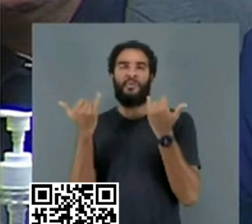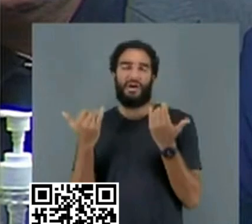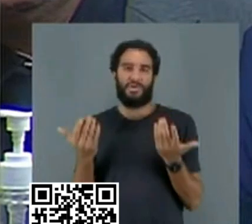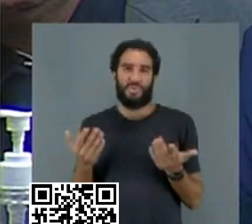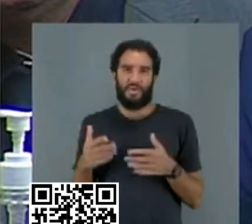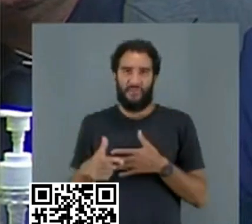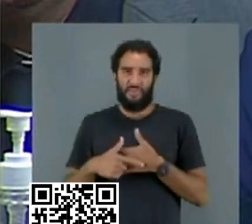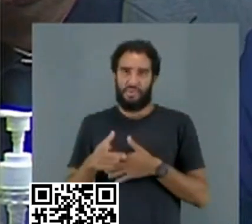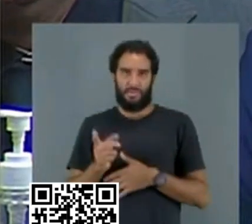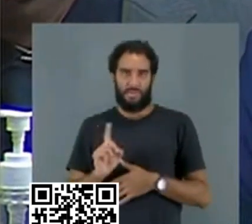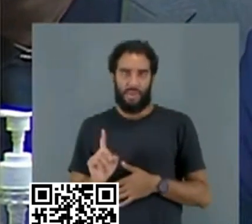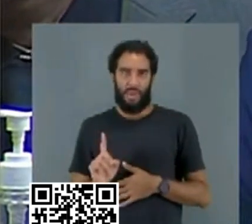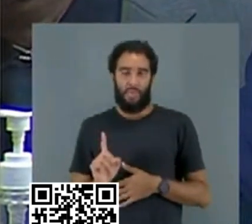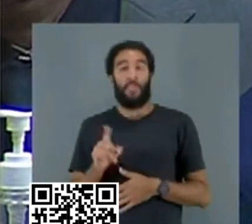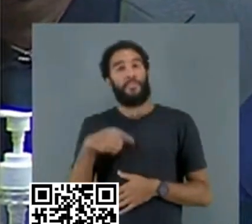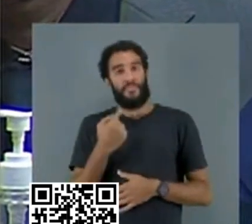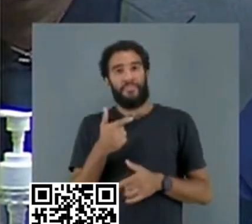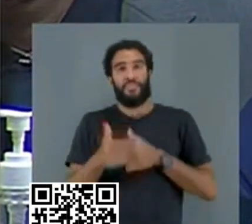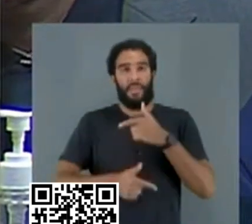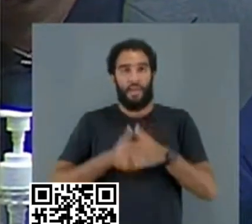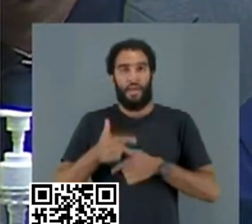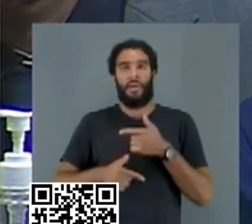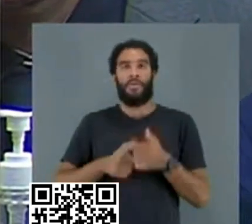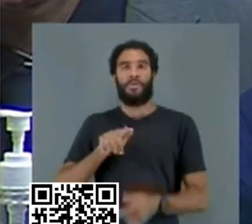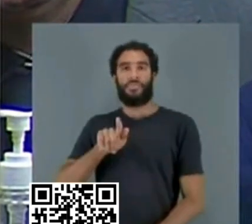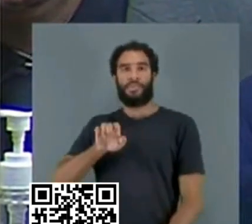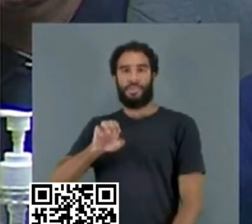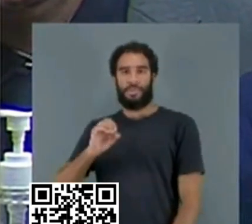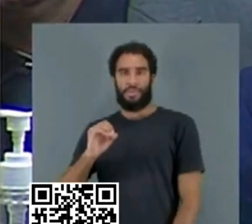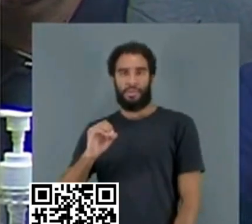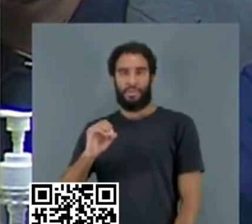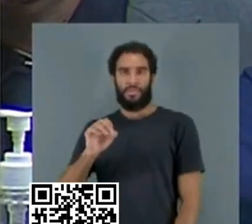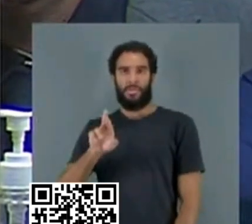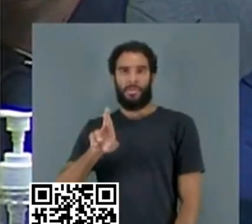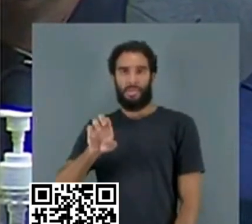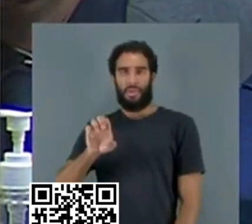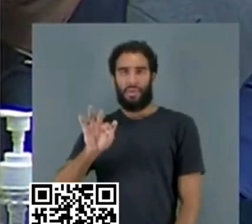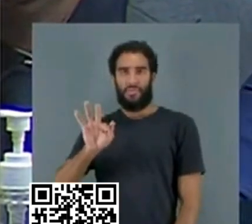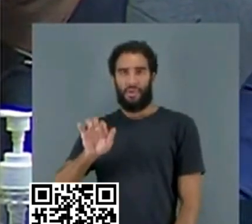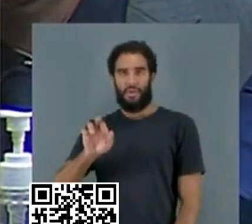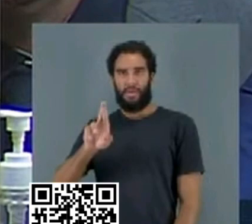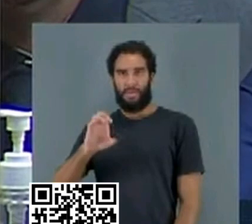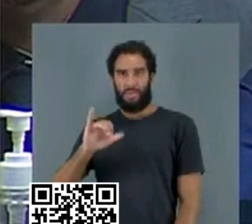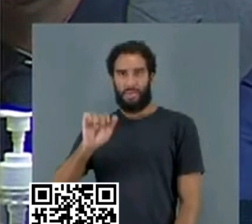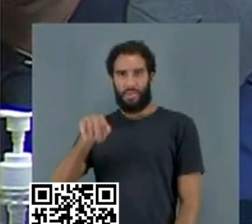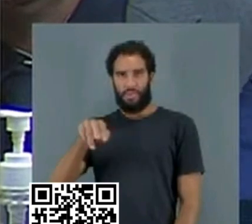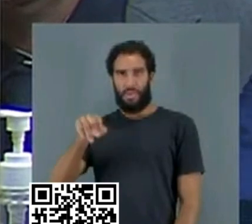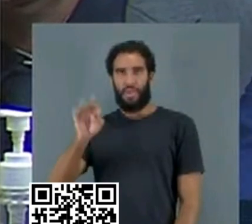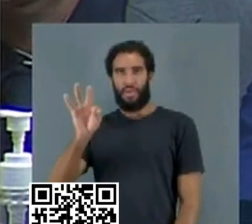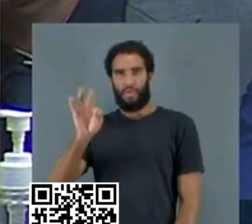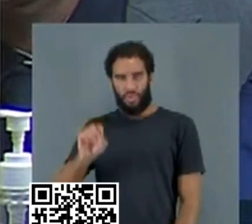sua atividade. Então nós trabalhamos sempre em cima de georreferenciamento e em cima de estatística.